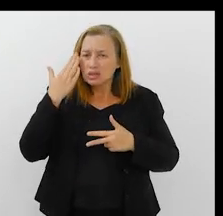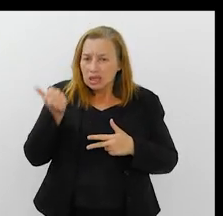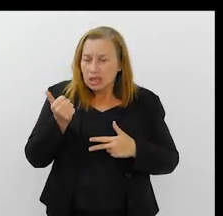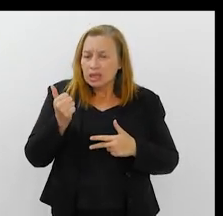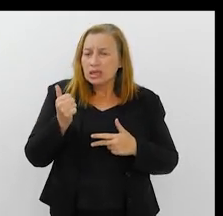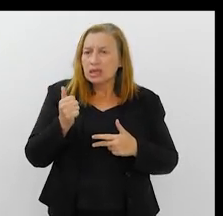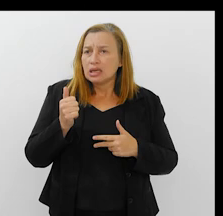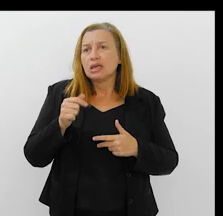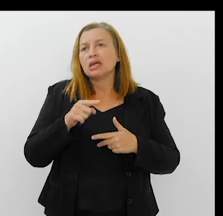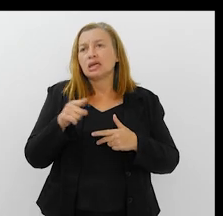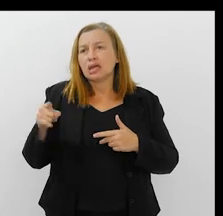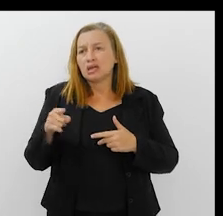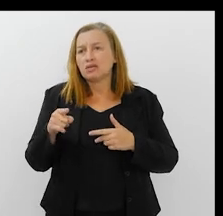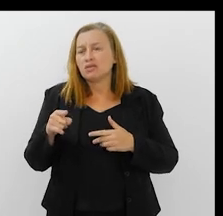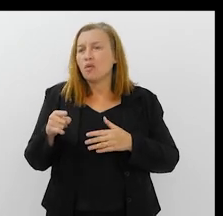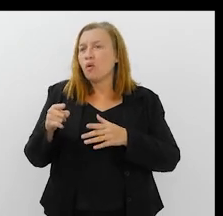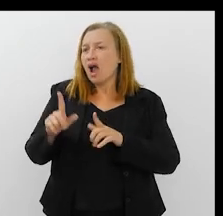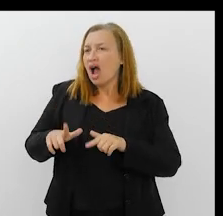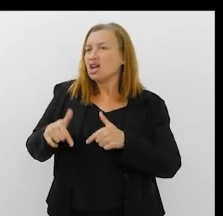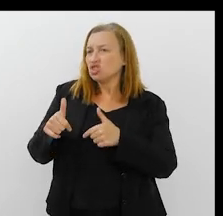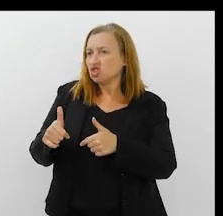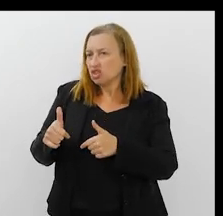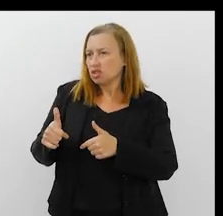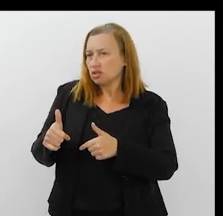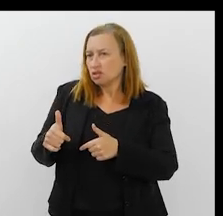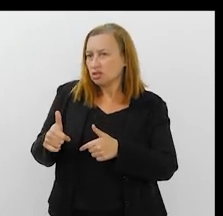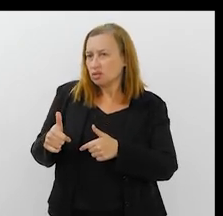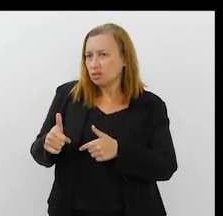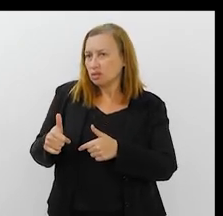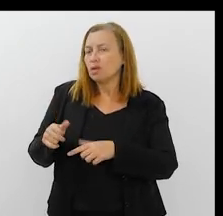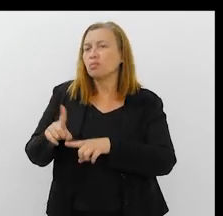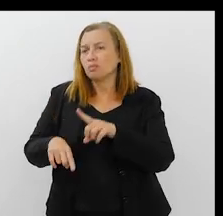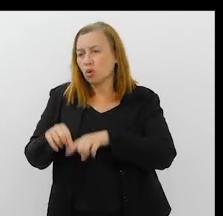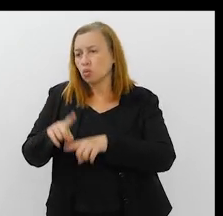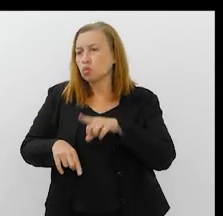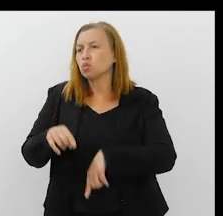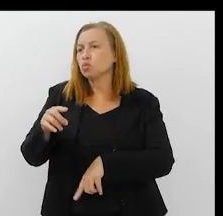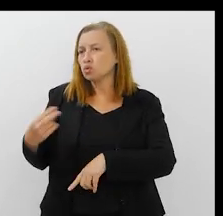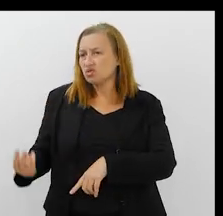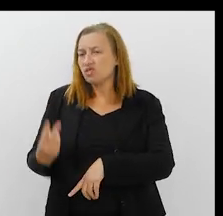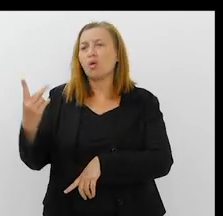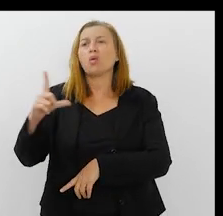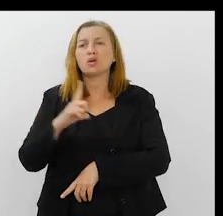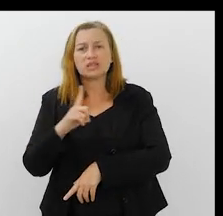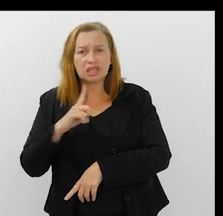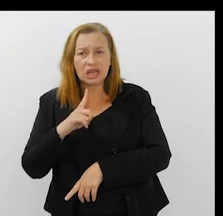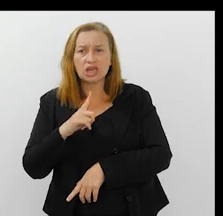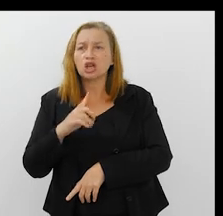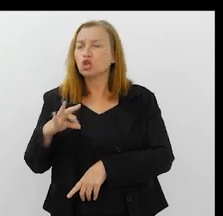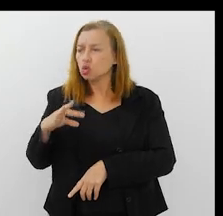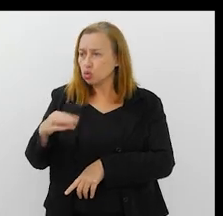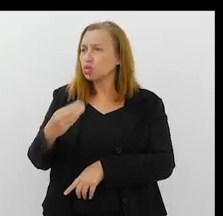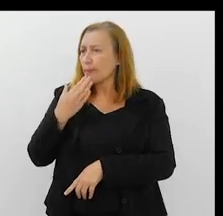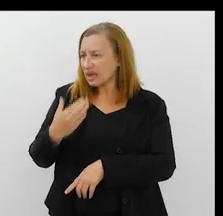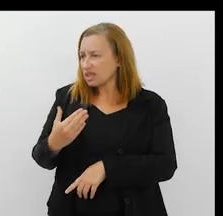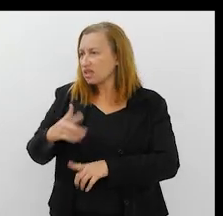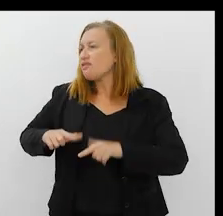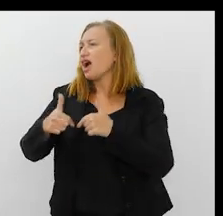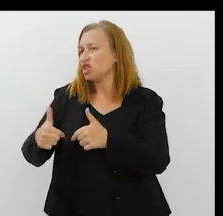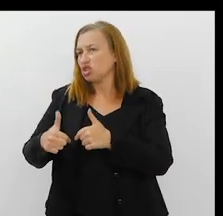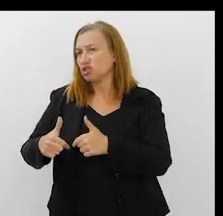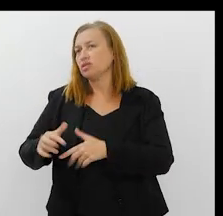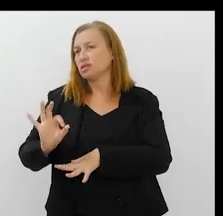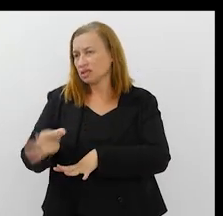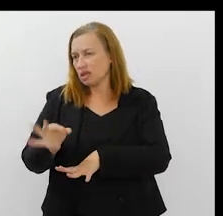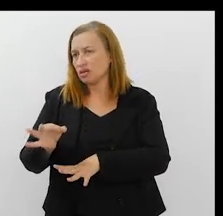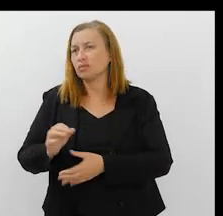eles vão, né, colocar em prática, materializar aquilo que a gente projetou, entendeu?